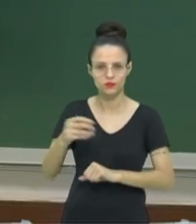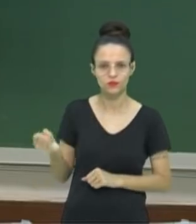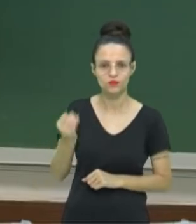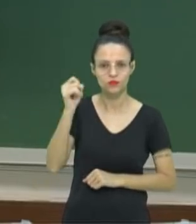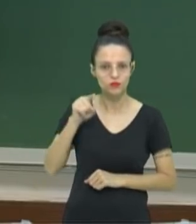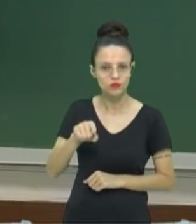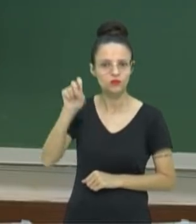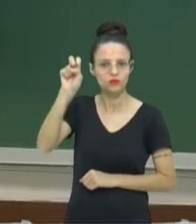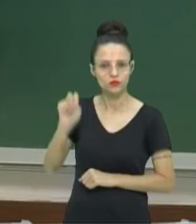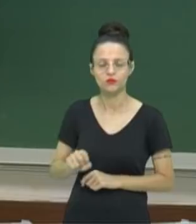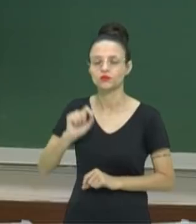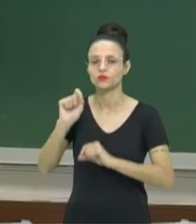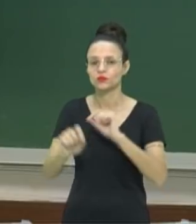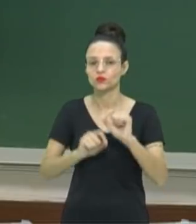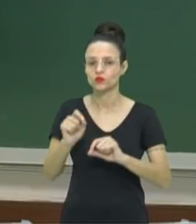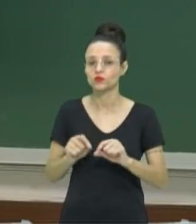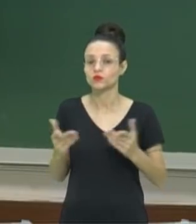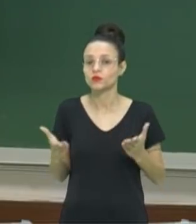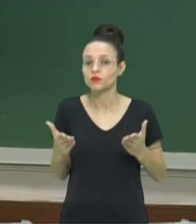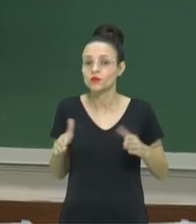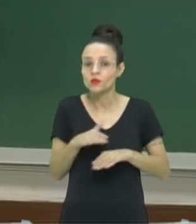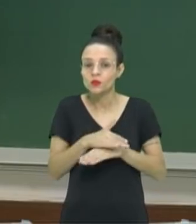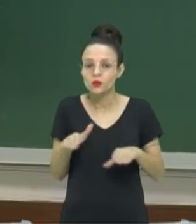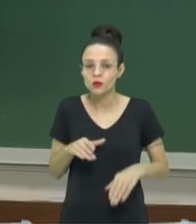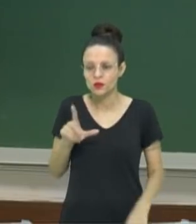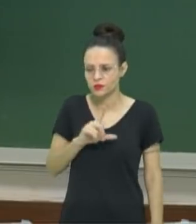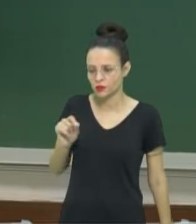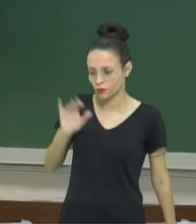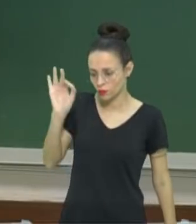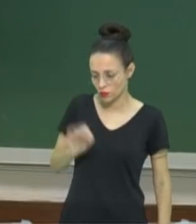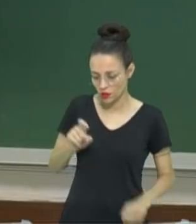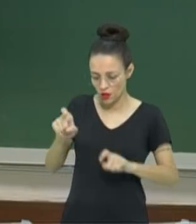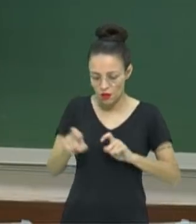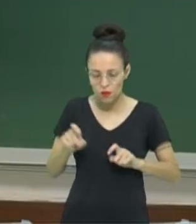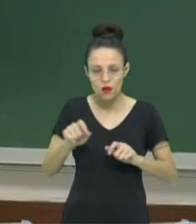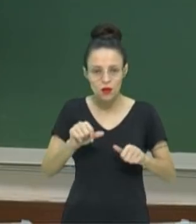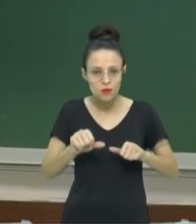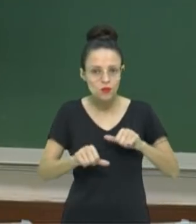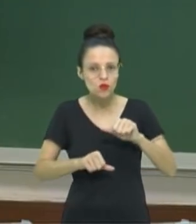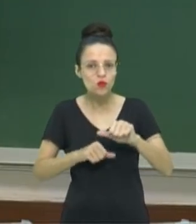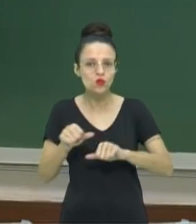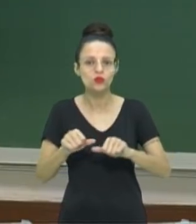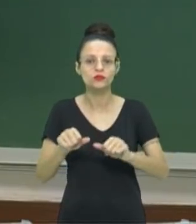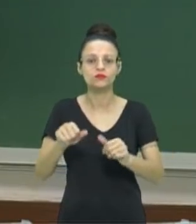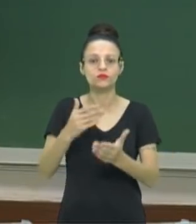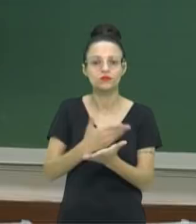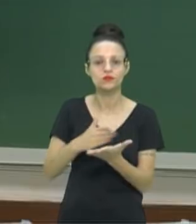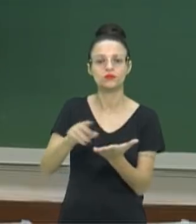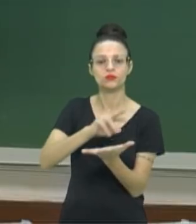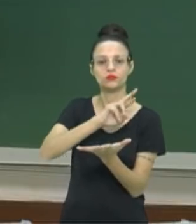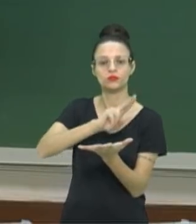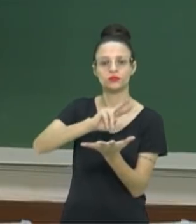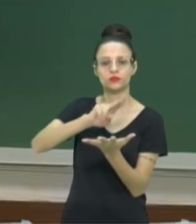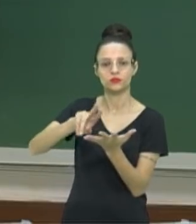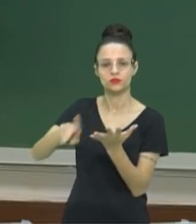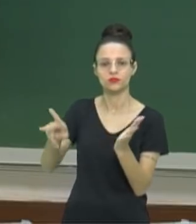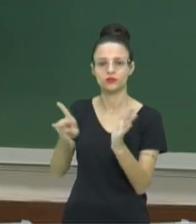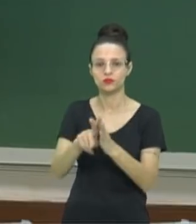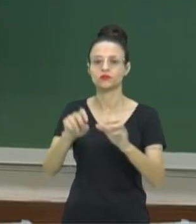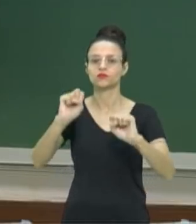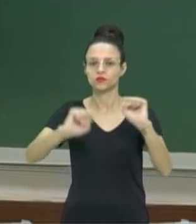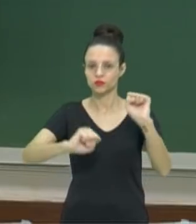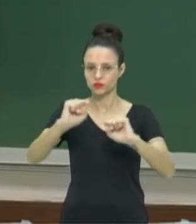região sul. Ela deixa de ser totalmente agrícola e passa a ter uma diversificação